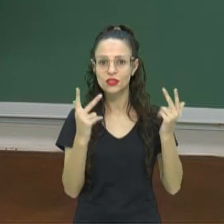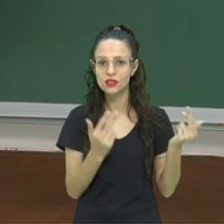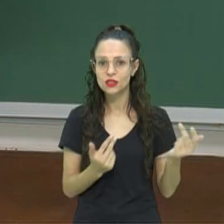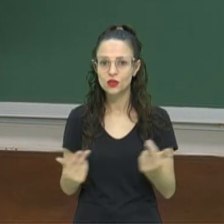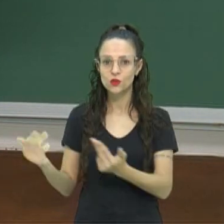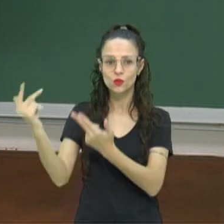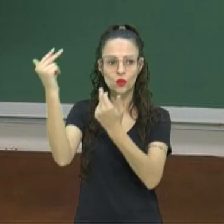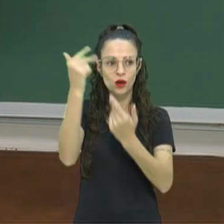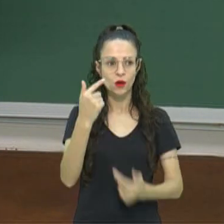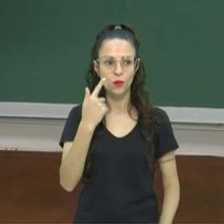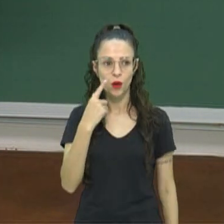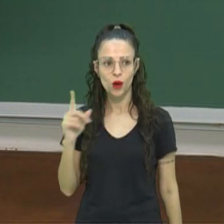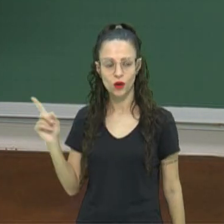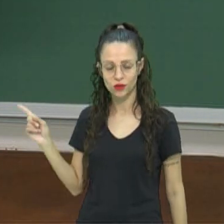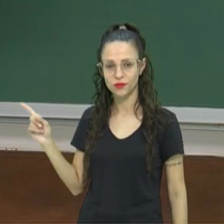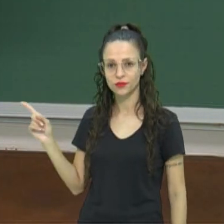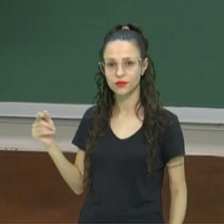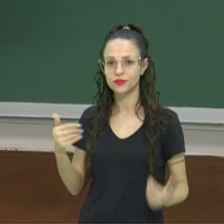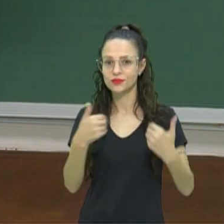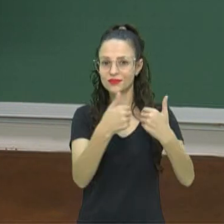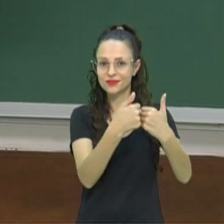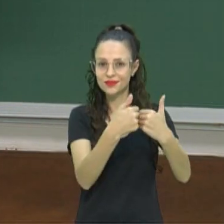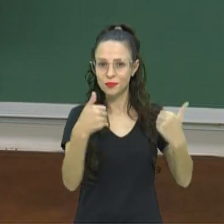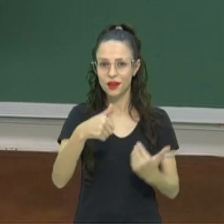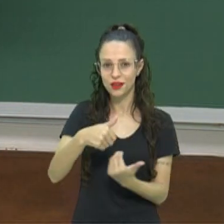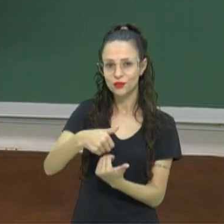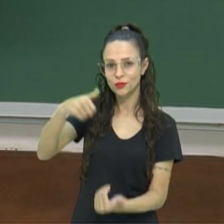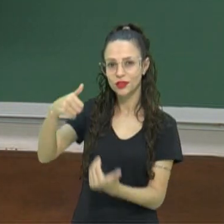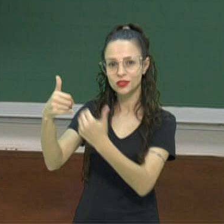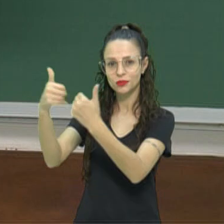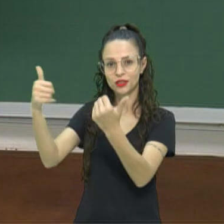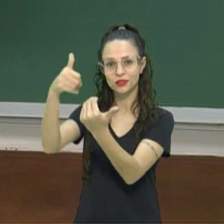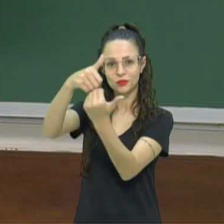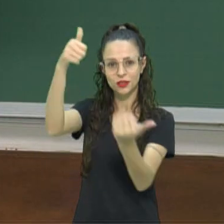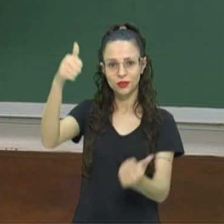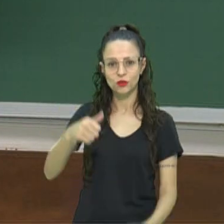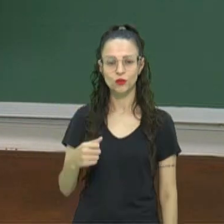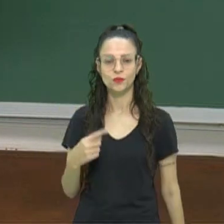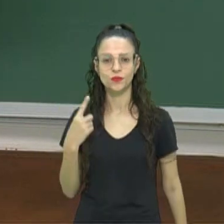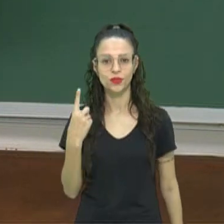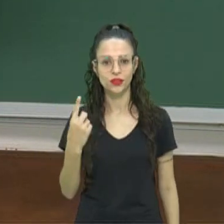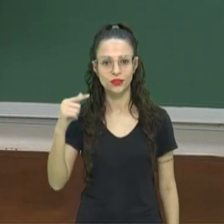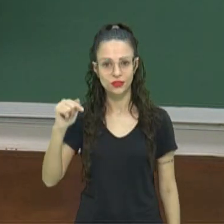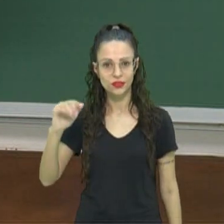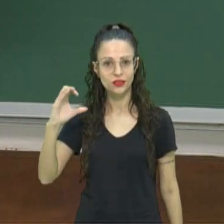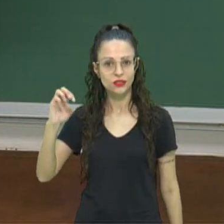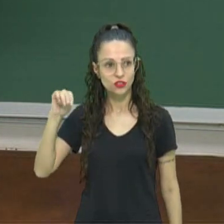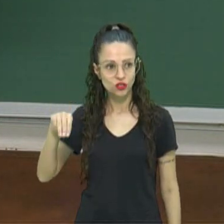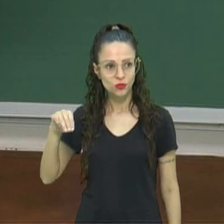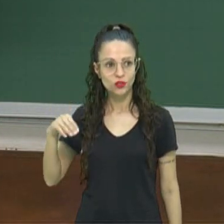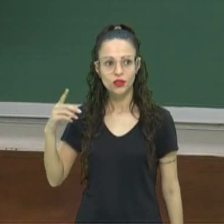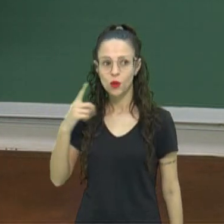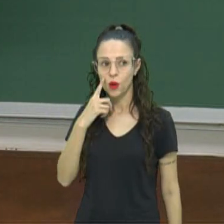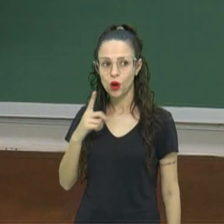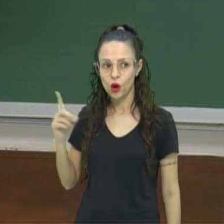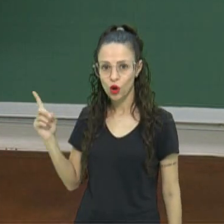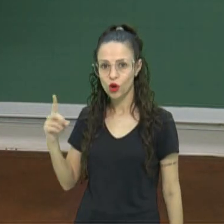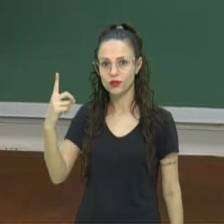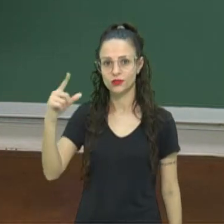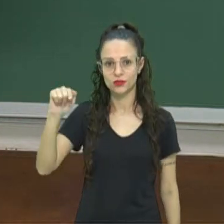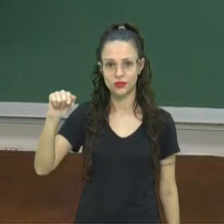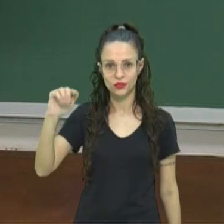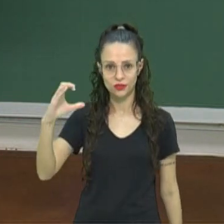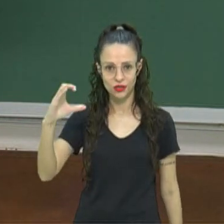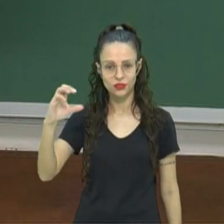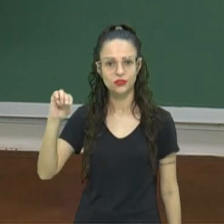ó, na beiradinha, ok? E estão a 17 centímetros dela. Então, aqui tem 17